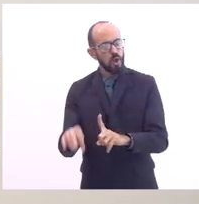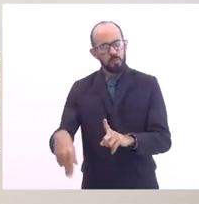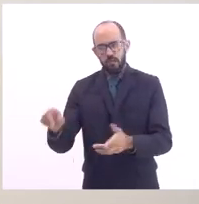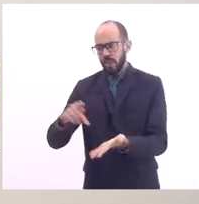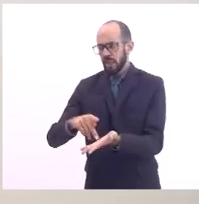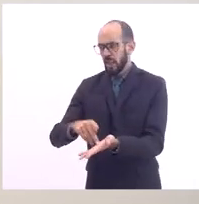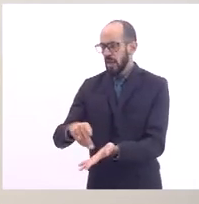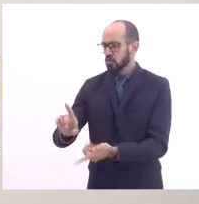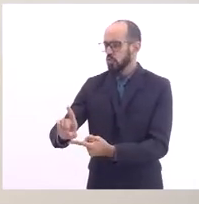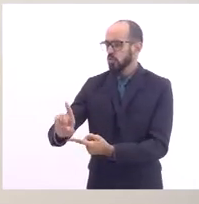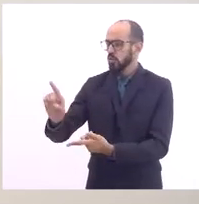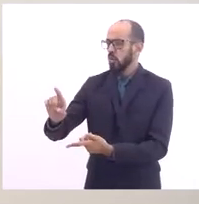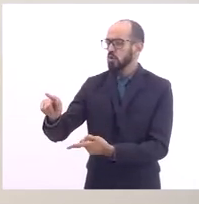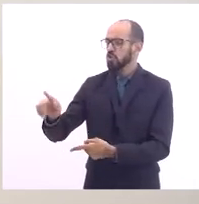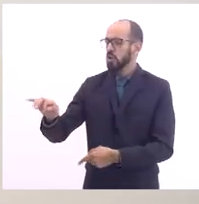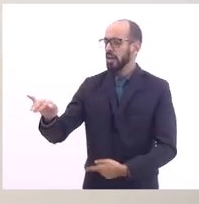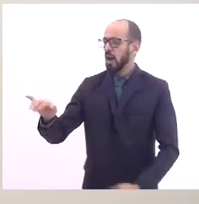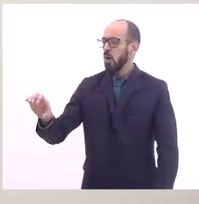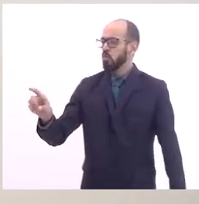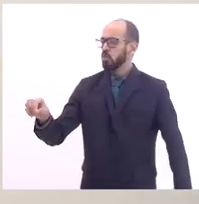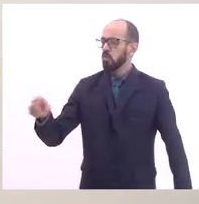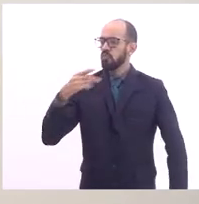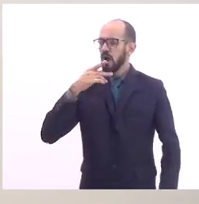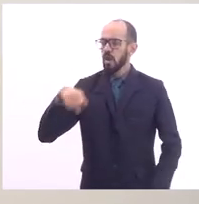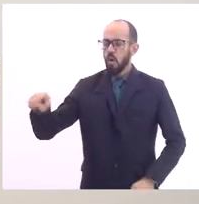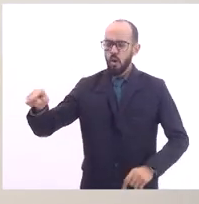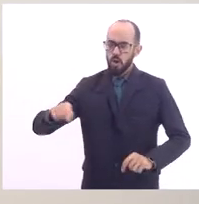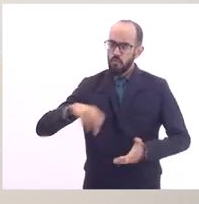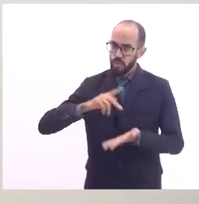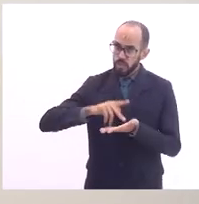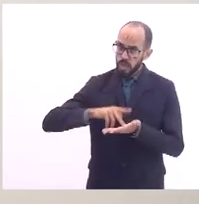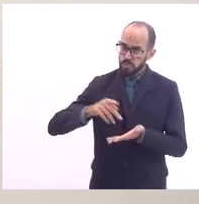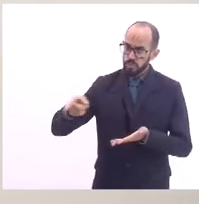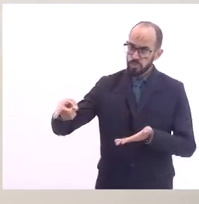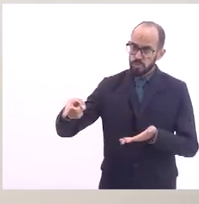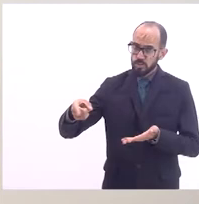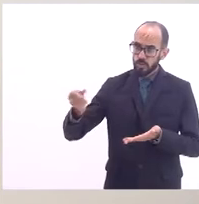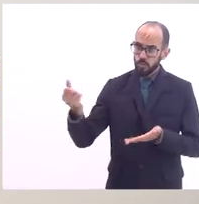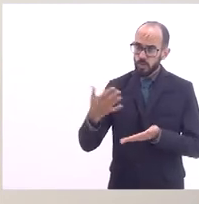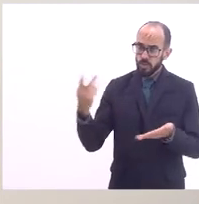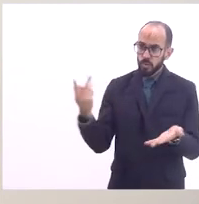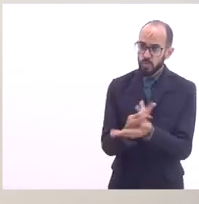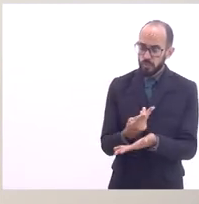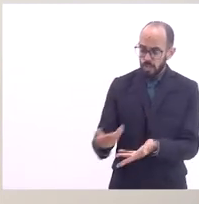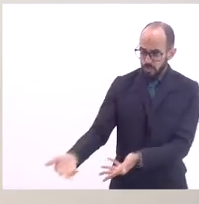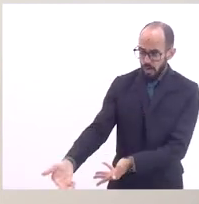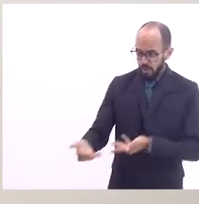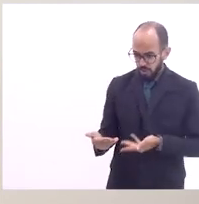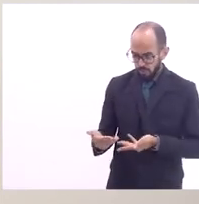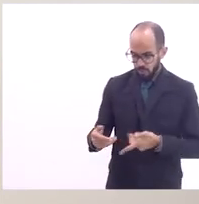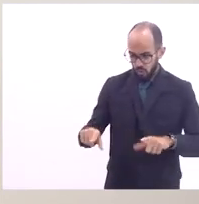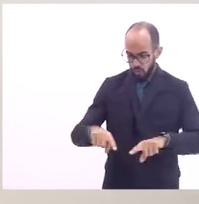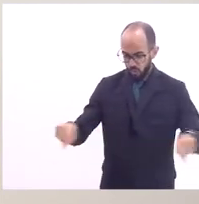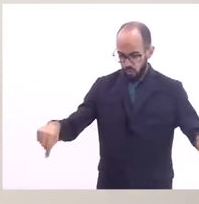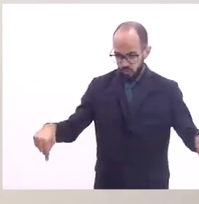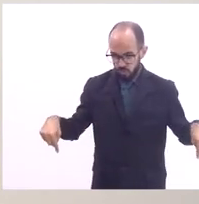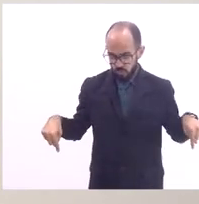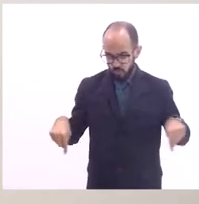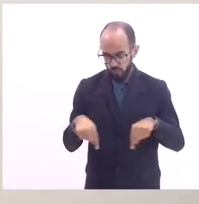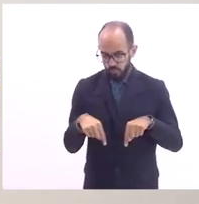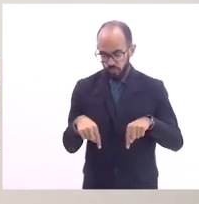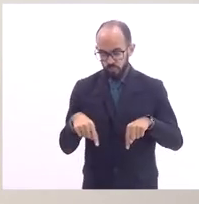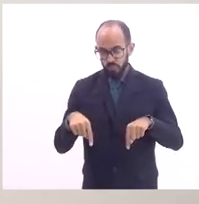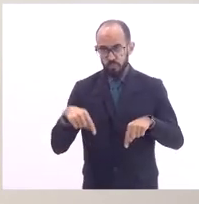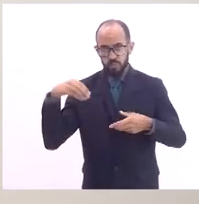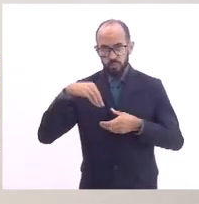das pessoas estarem fora, ao relento. Quando há acomodação física, há espaço físico, para receber essas